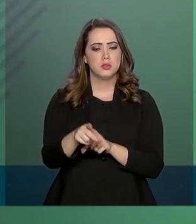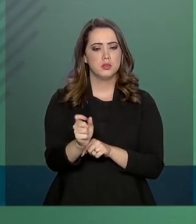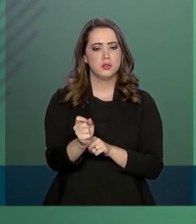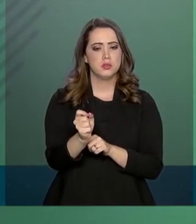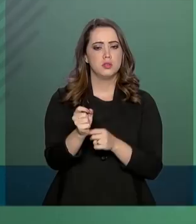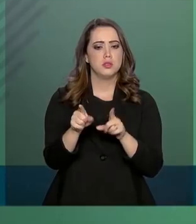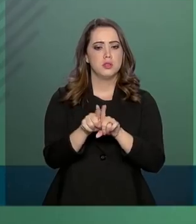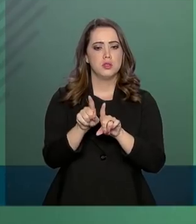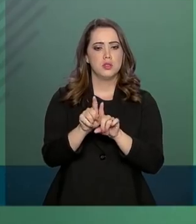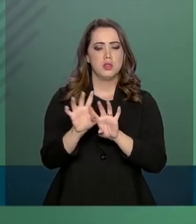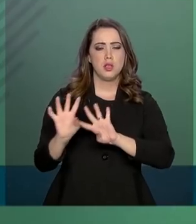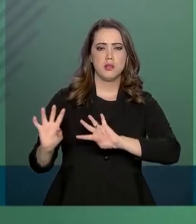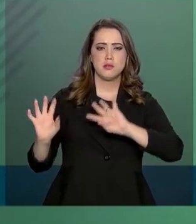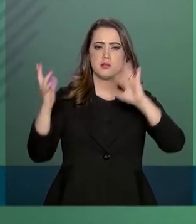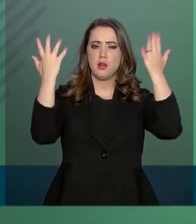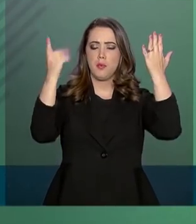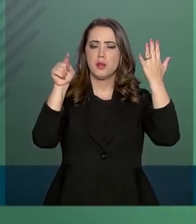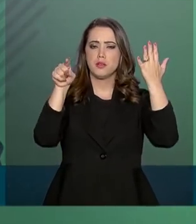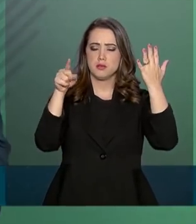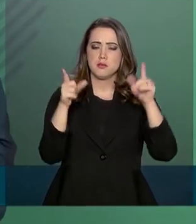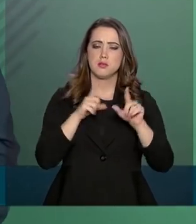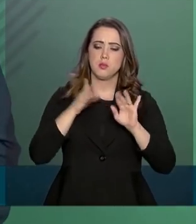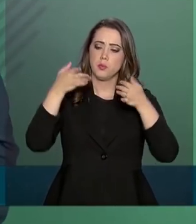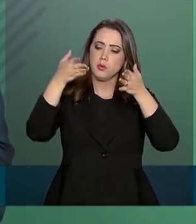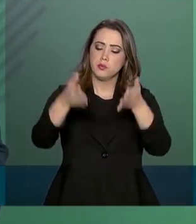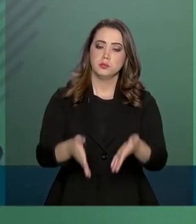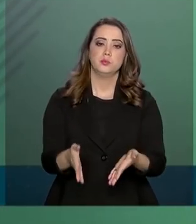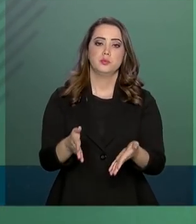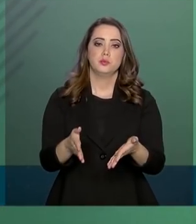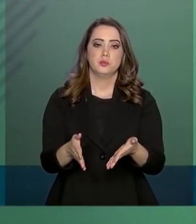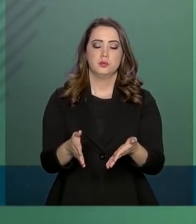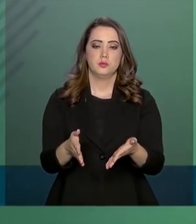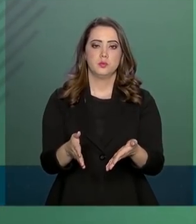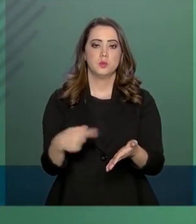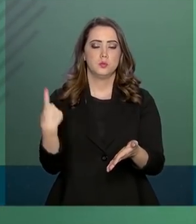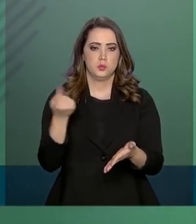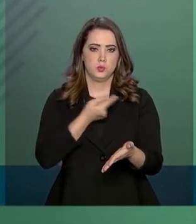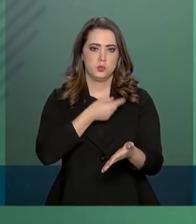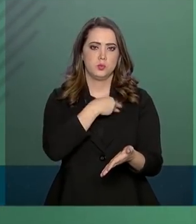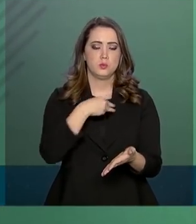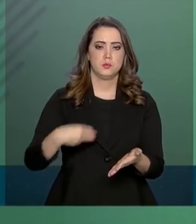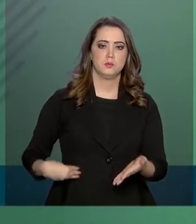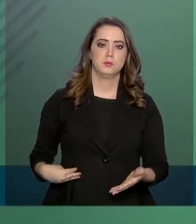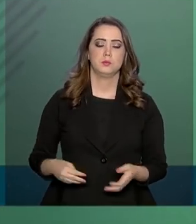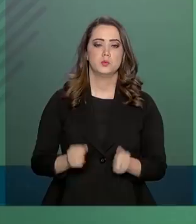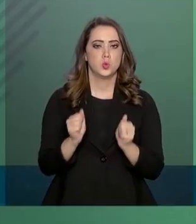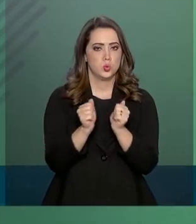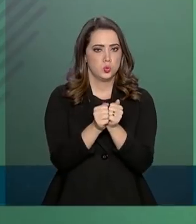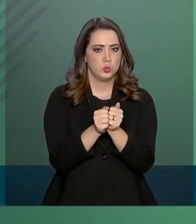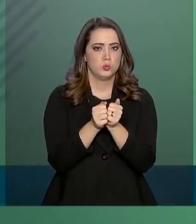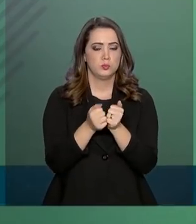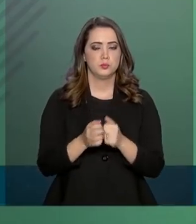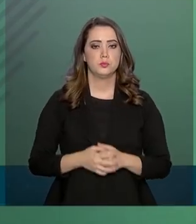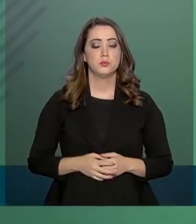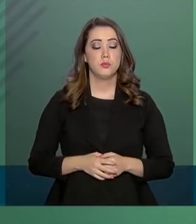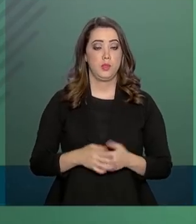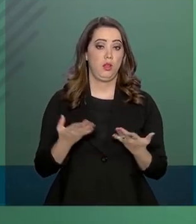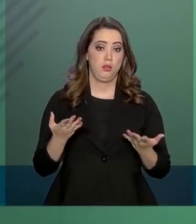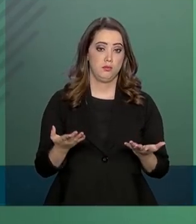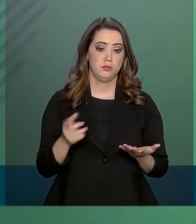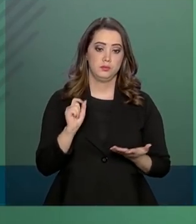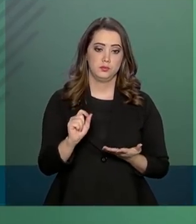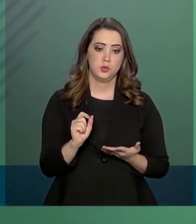cerimônia esta que contará com a presença dos nossos ministros gostando-se